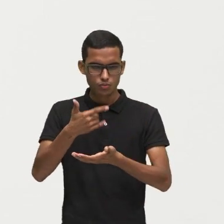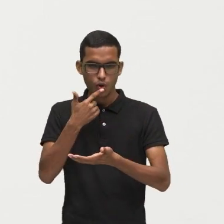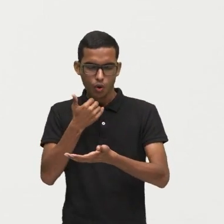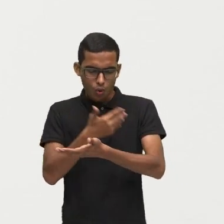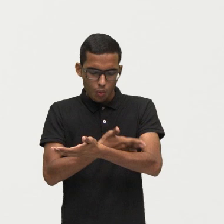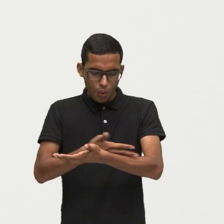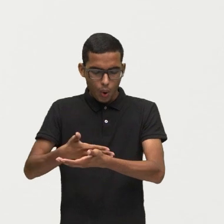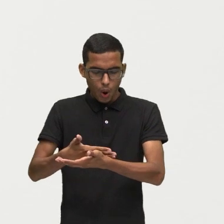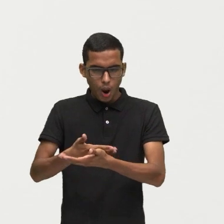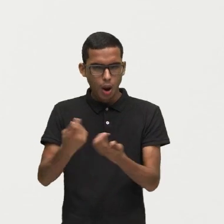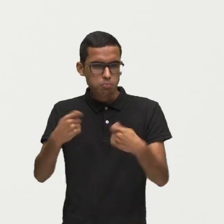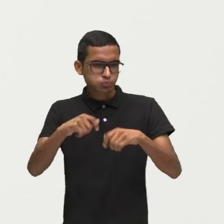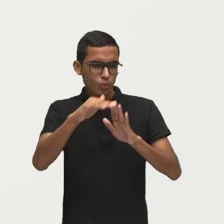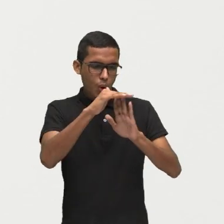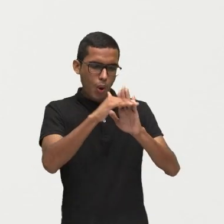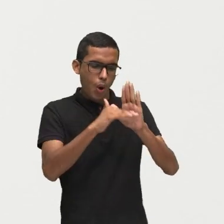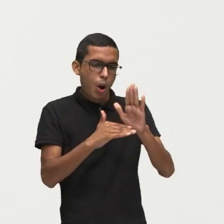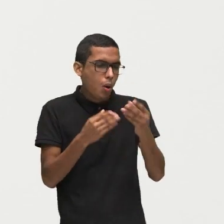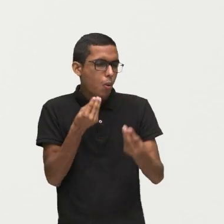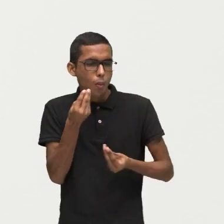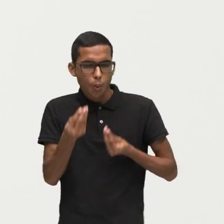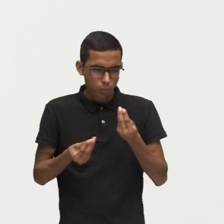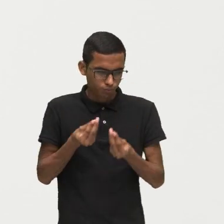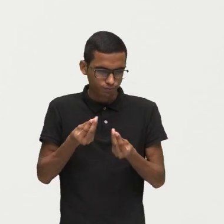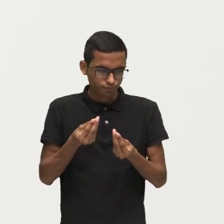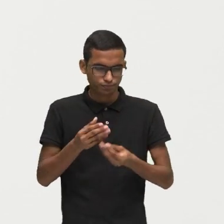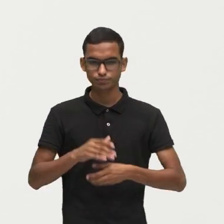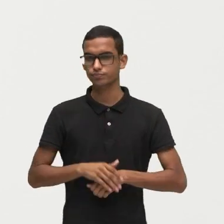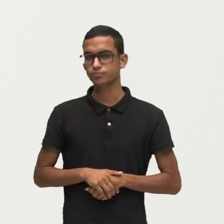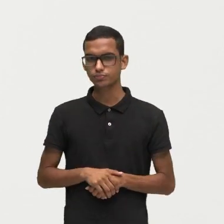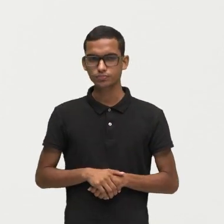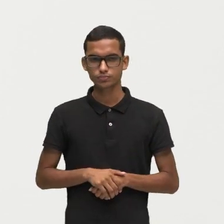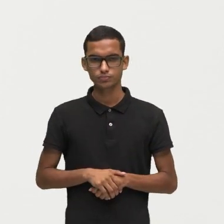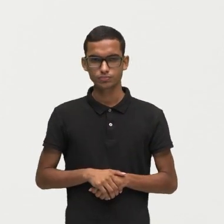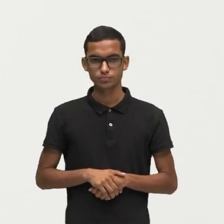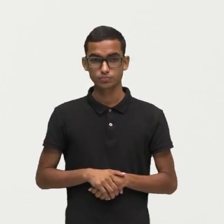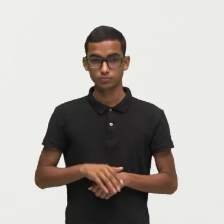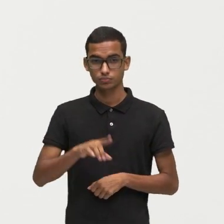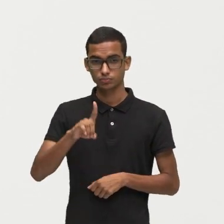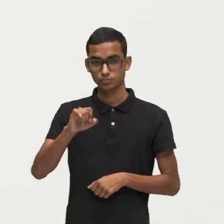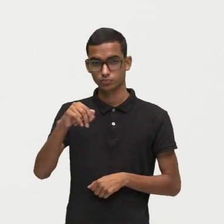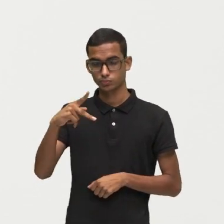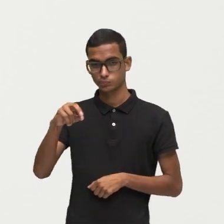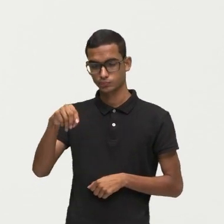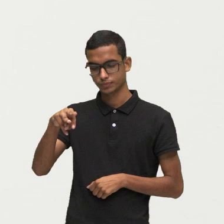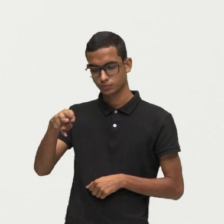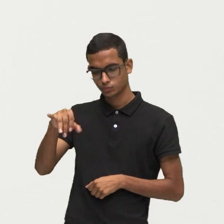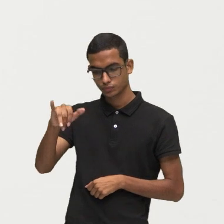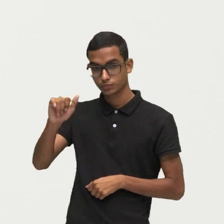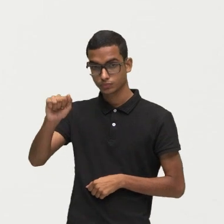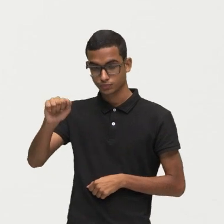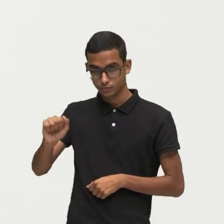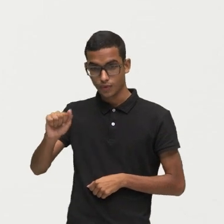ser classificadas como... a dislipidemia, ela vai ter uma classificação, ela vai ter